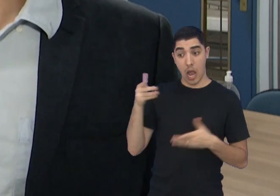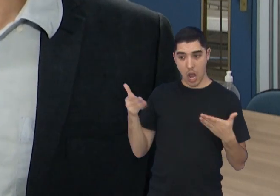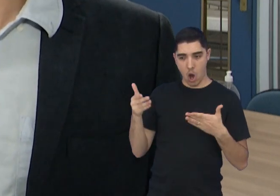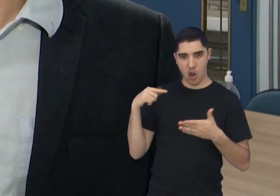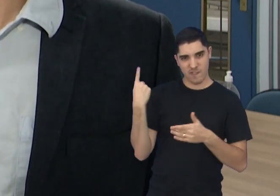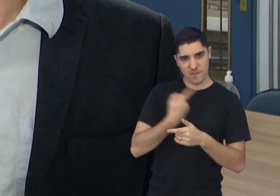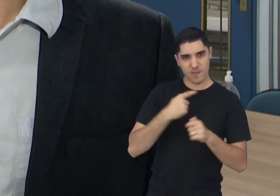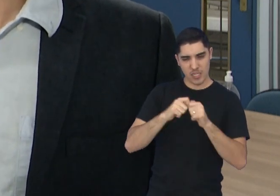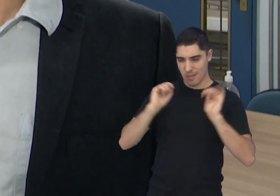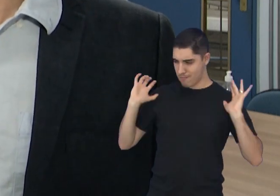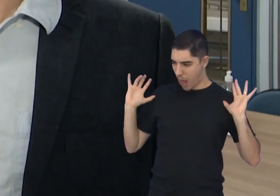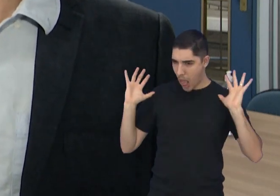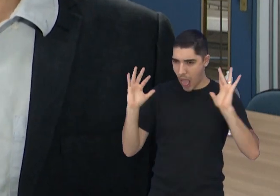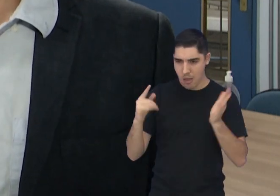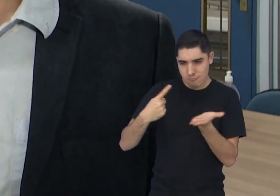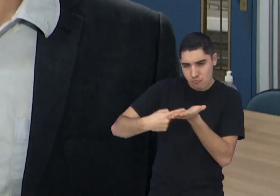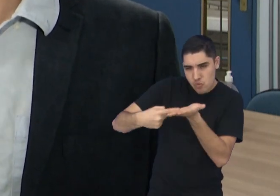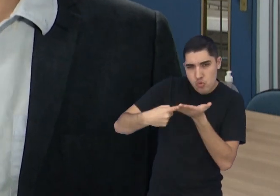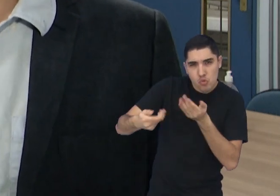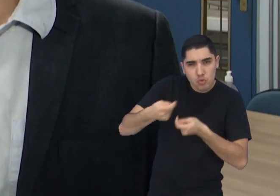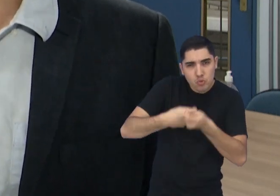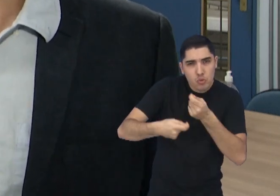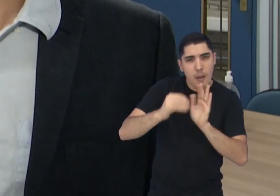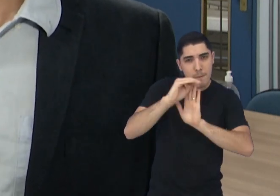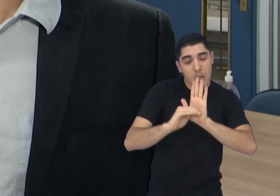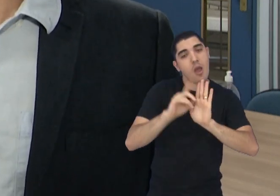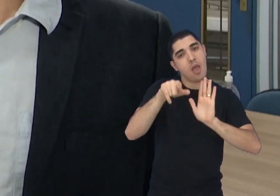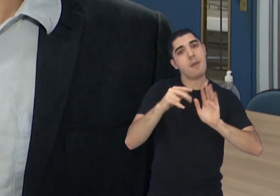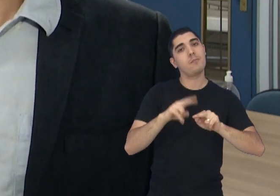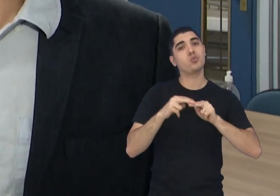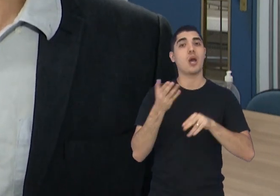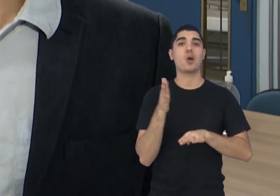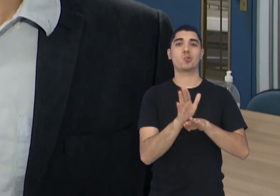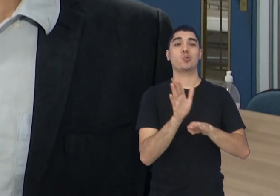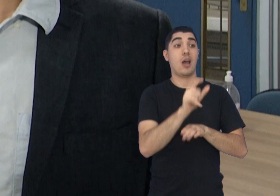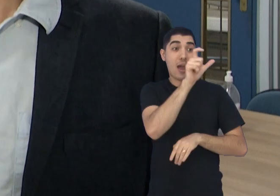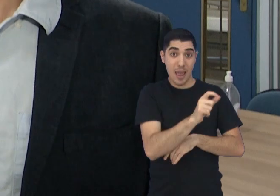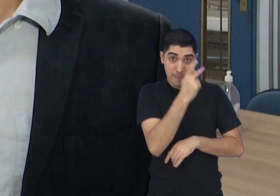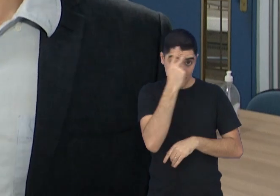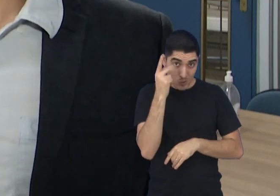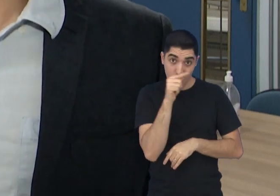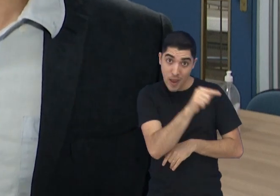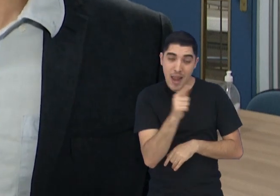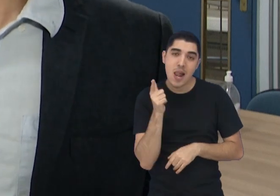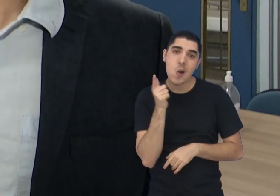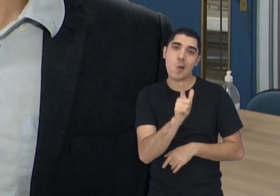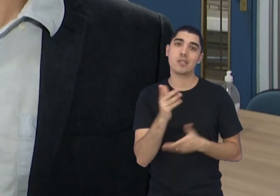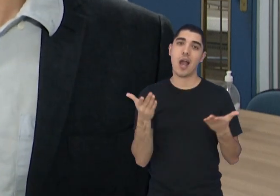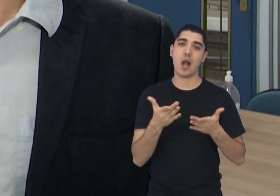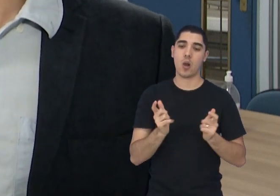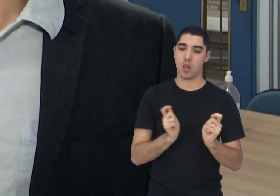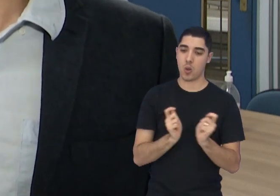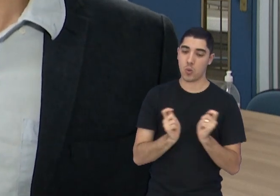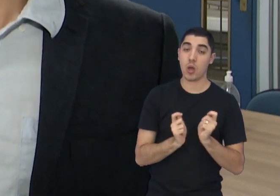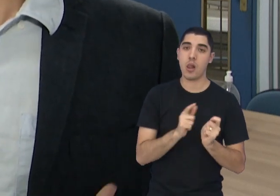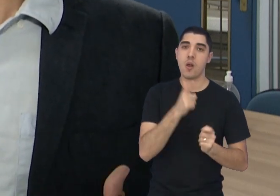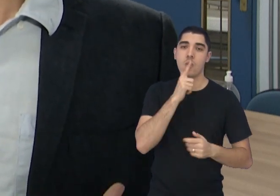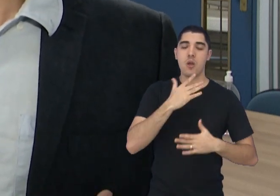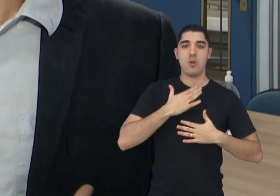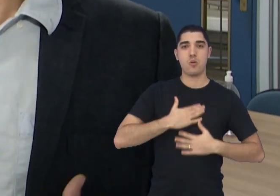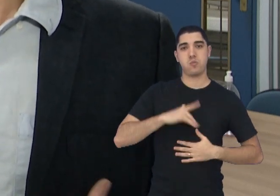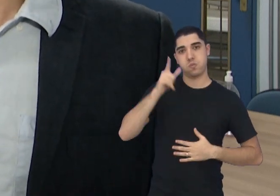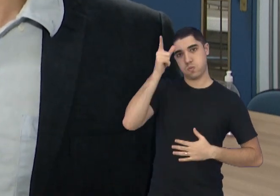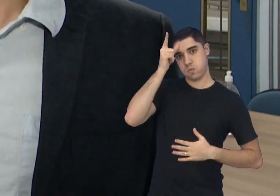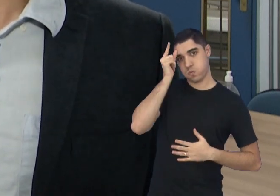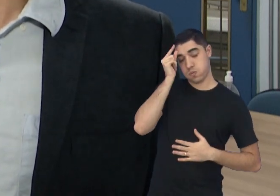de renegociação de dívidas são importantes justamente para isso, para que a pessoa realmente consiga ter controle, respirar um pouco